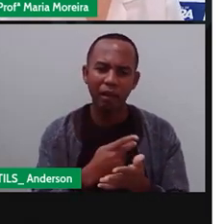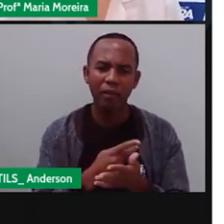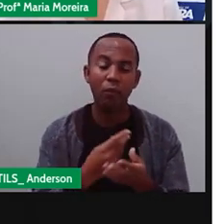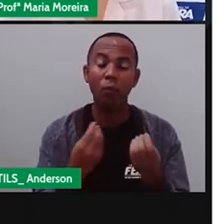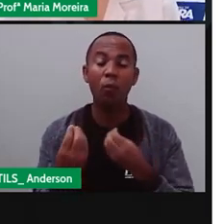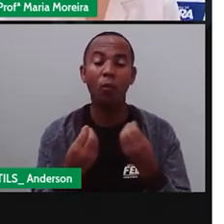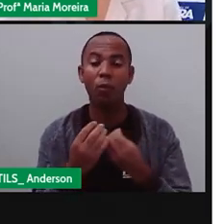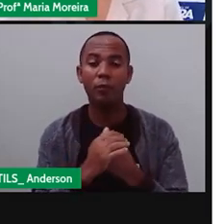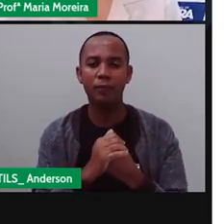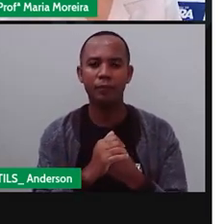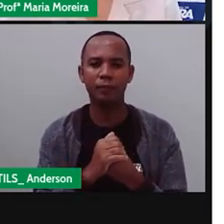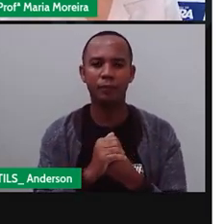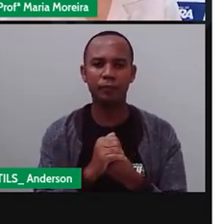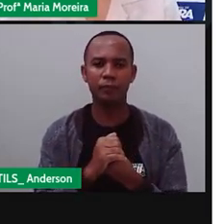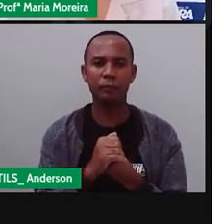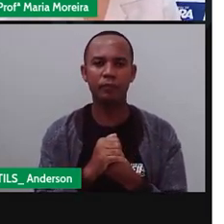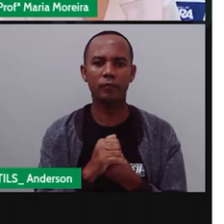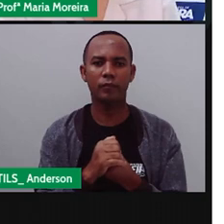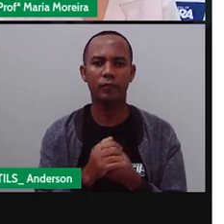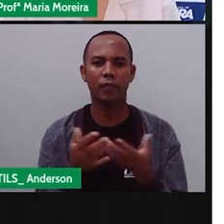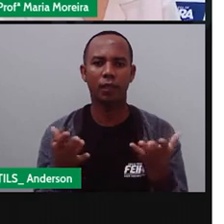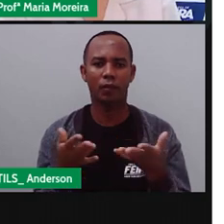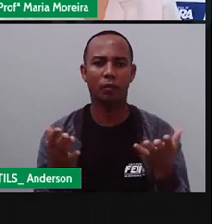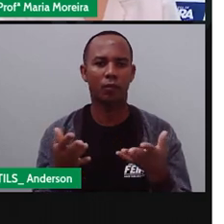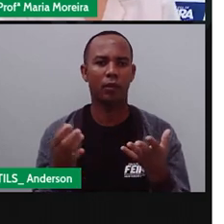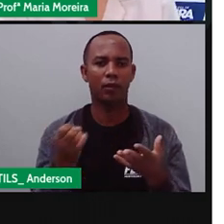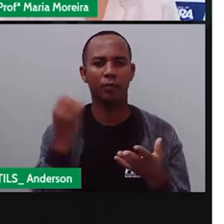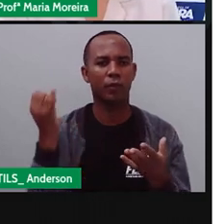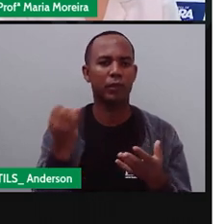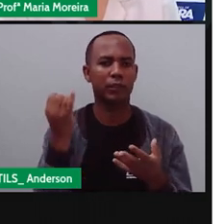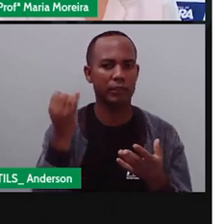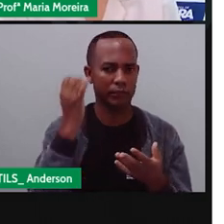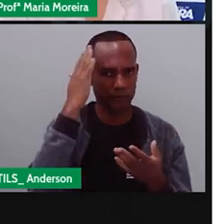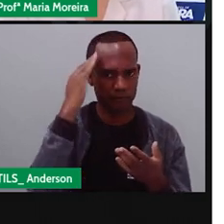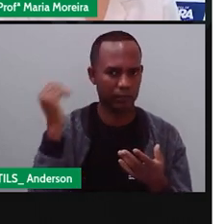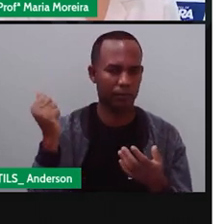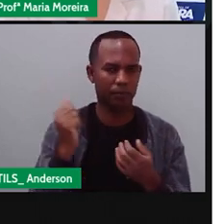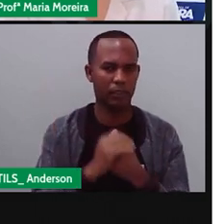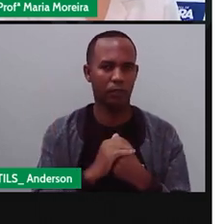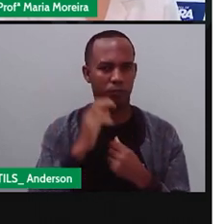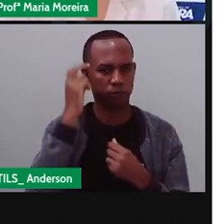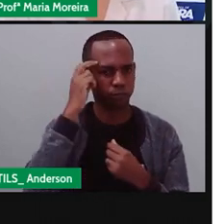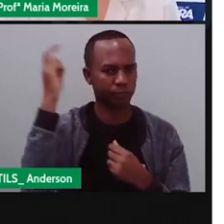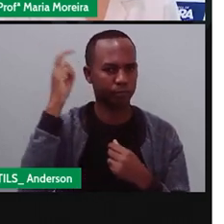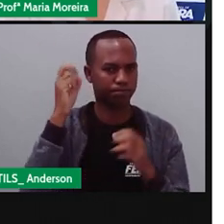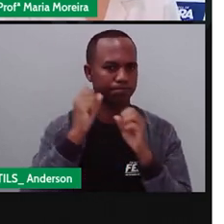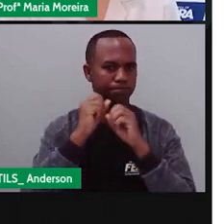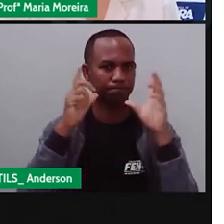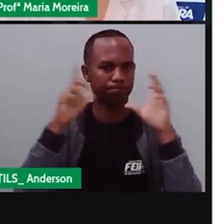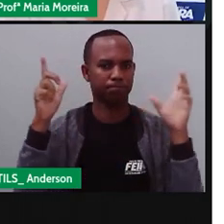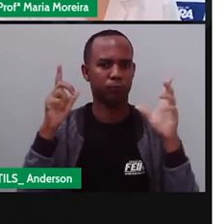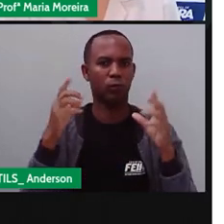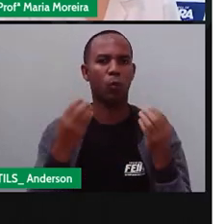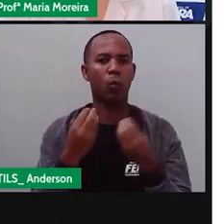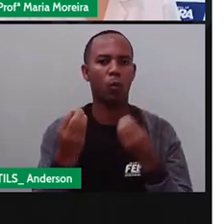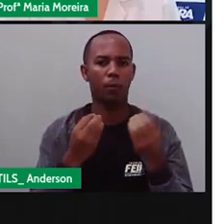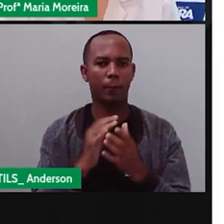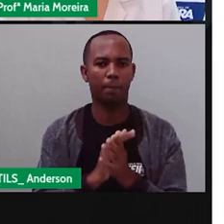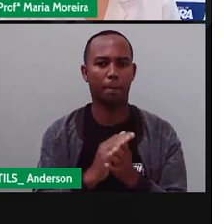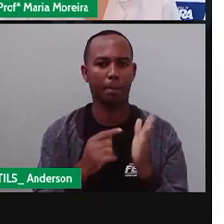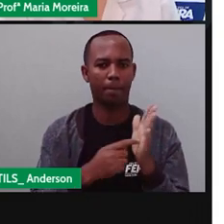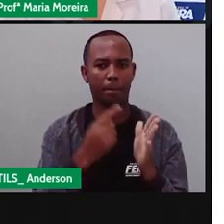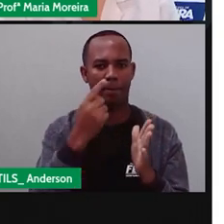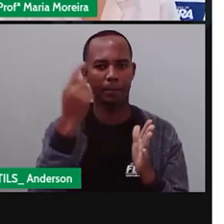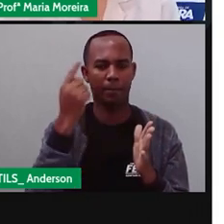né? Vamos agora para algumas dicas importantes, né? Quais são as dicas importantes que a Pró trouxe para vocês?